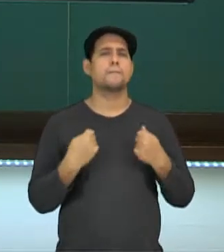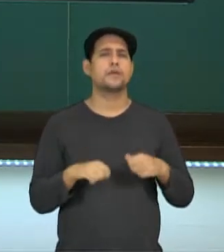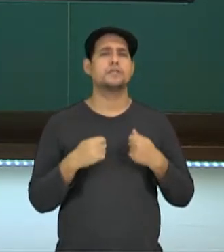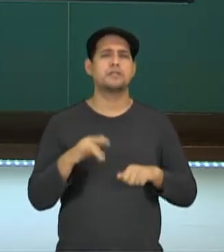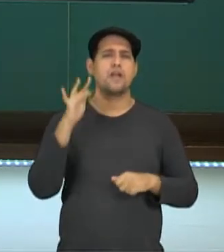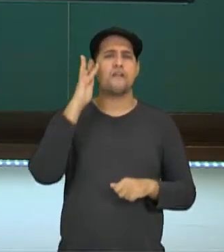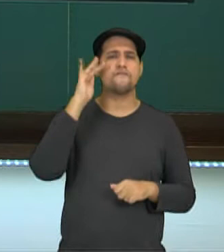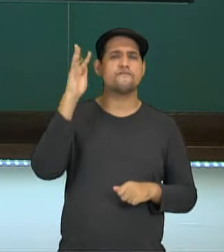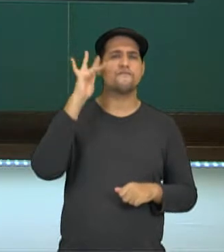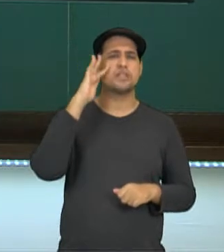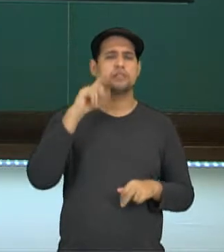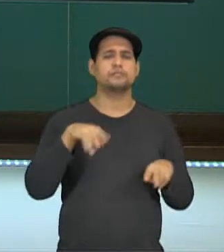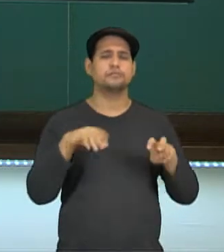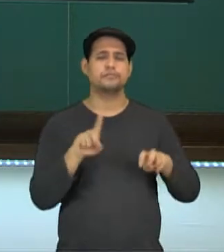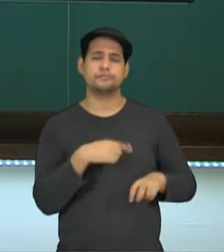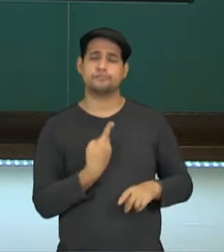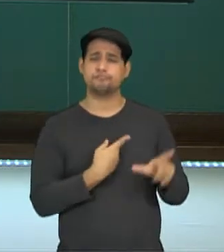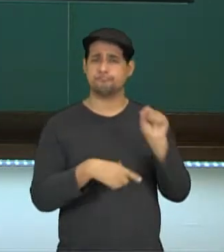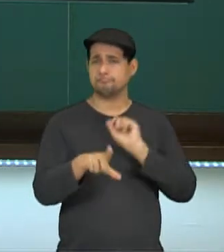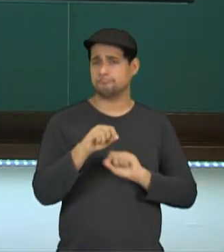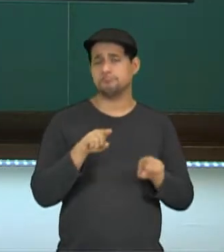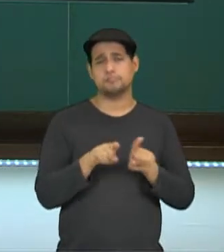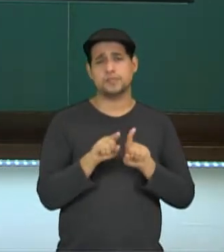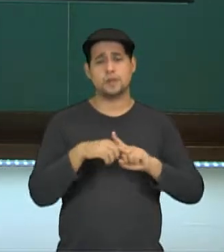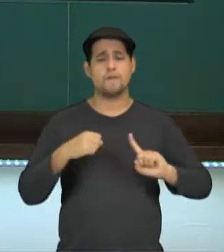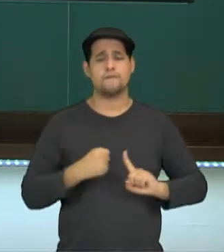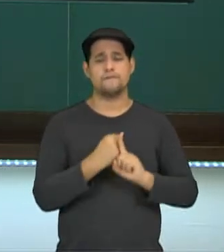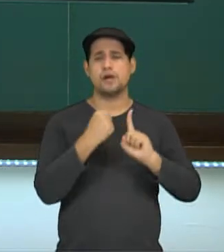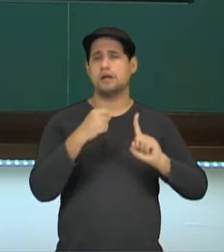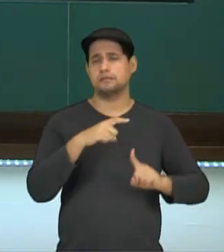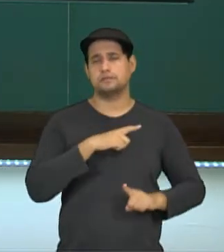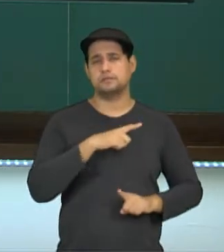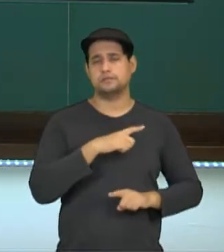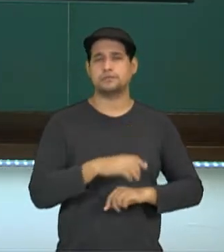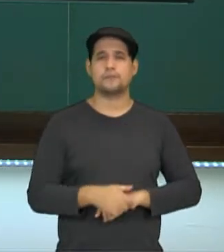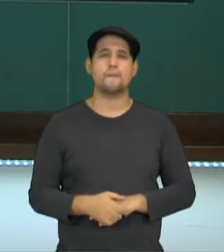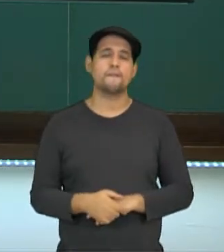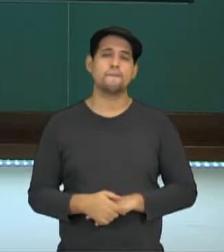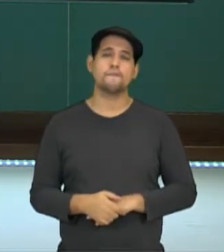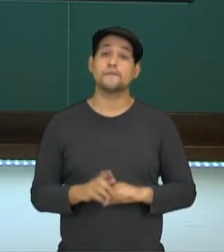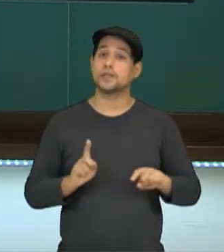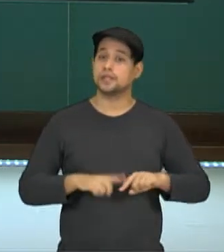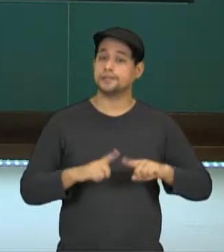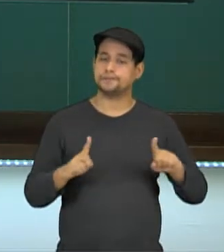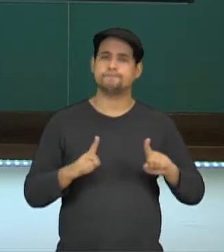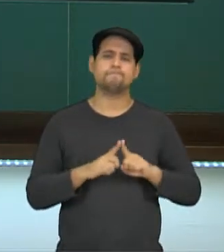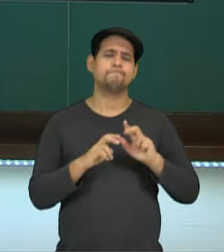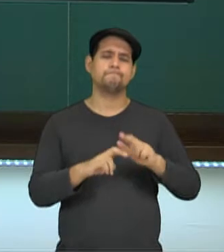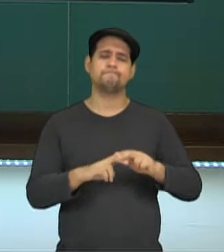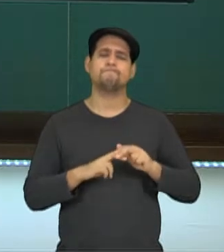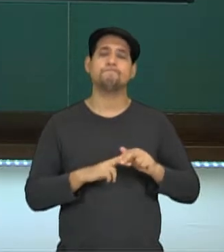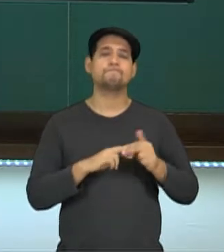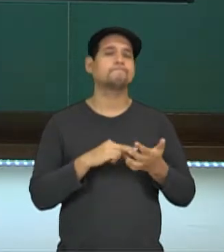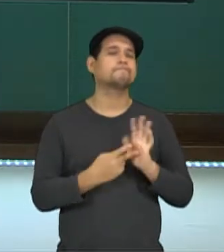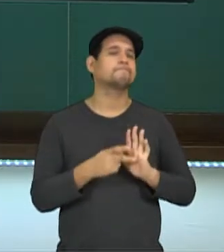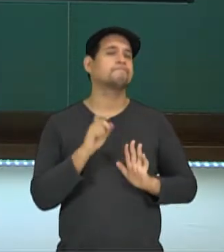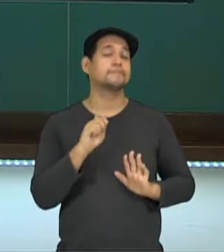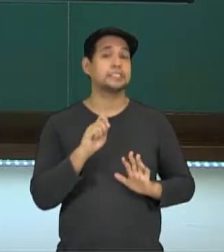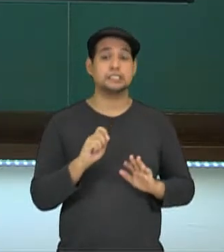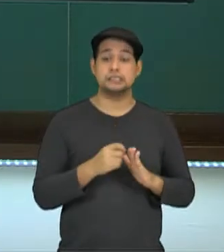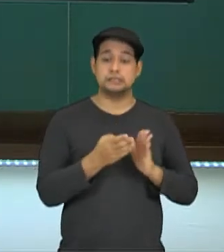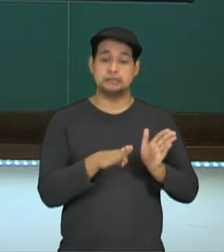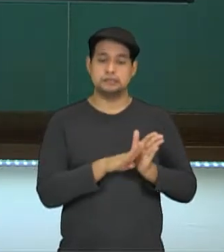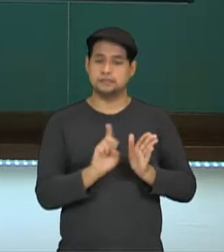refletir sobre as nossas escolhas e as consequências dessas escolhas, né? Então, essas consequências, elas recaem sobre